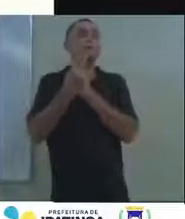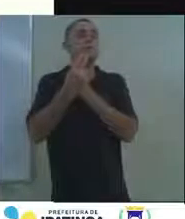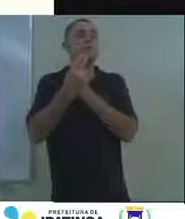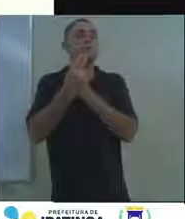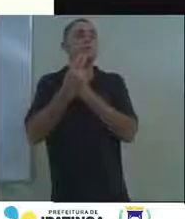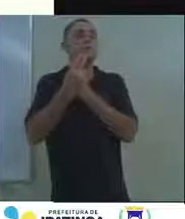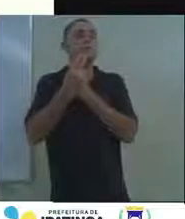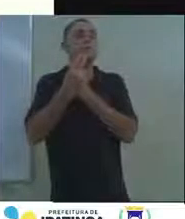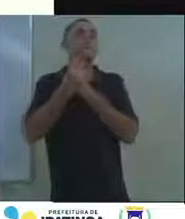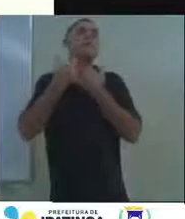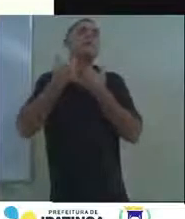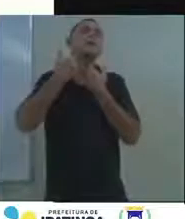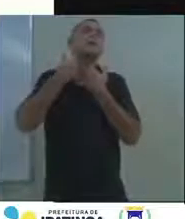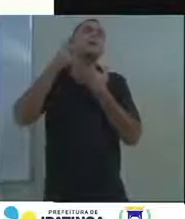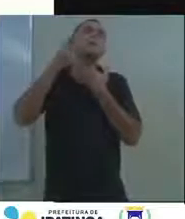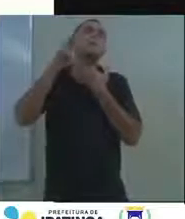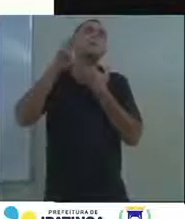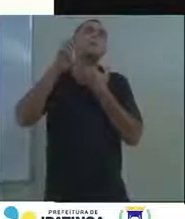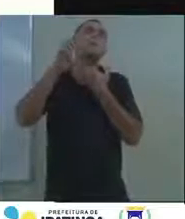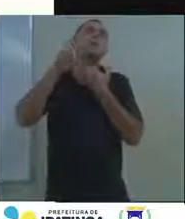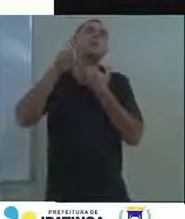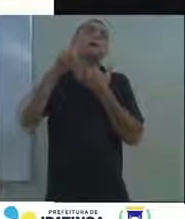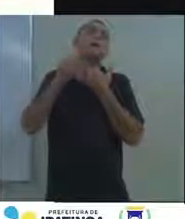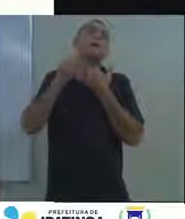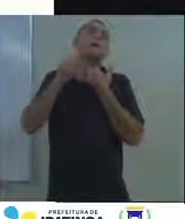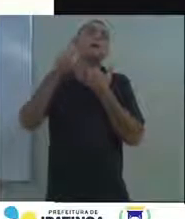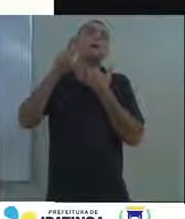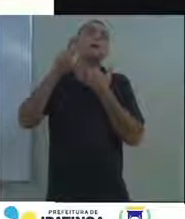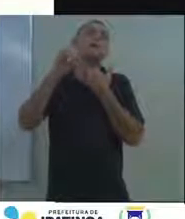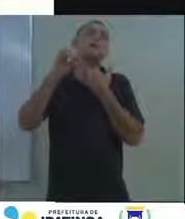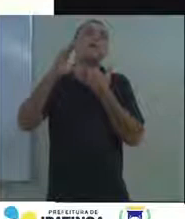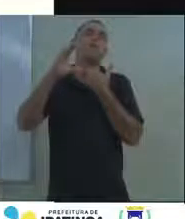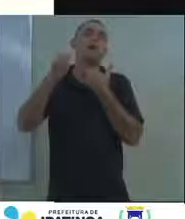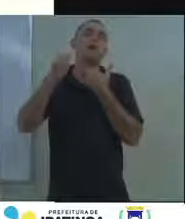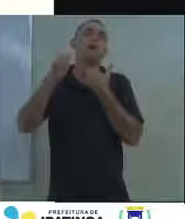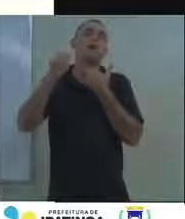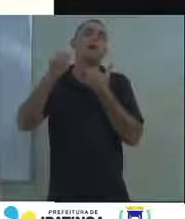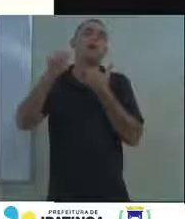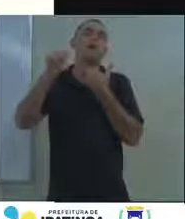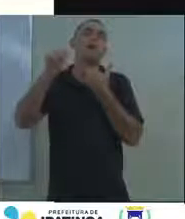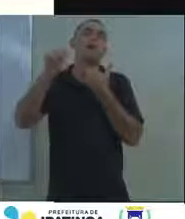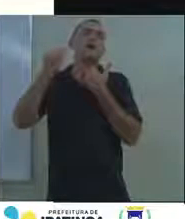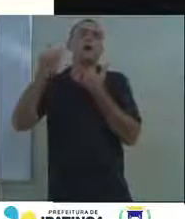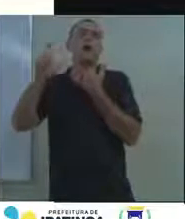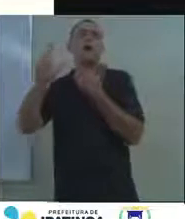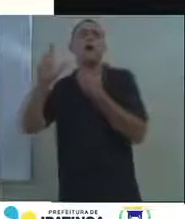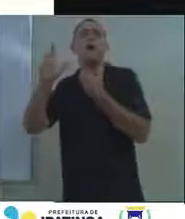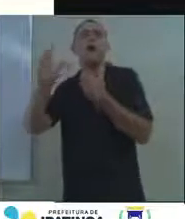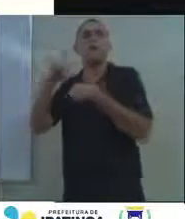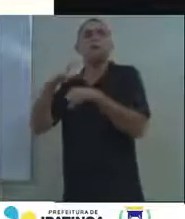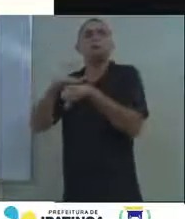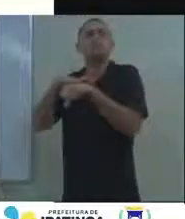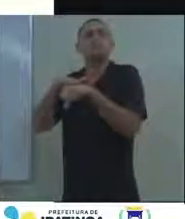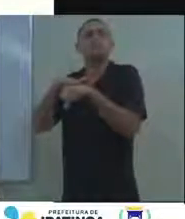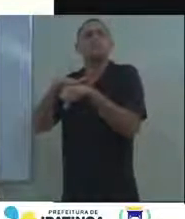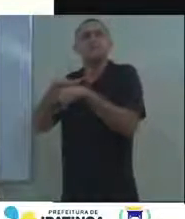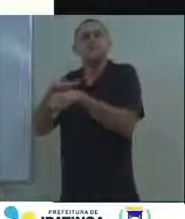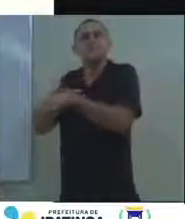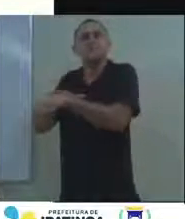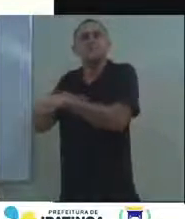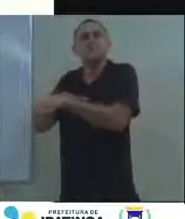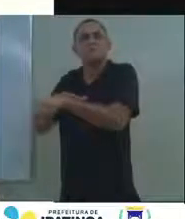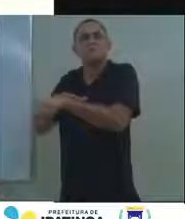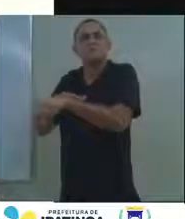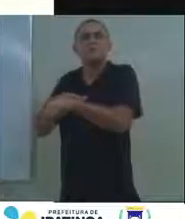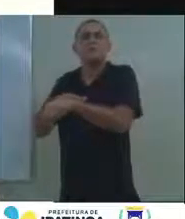prega vocal. E esse suco gástrico é um ácido e ele queima, né? Não fazer exercícios também.